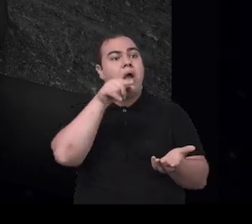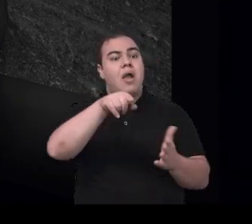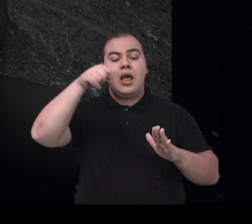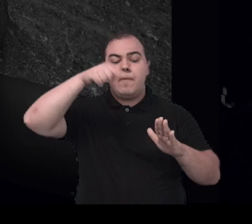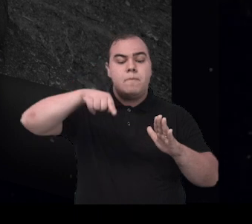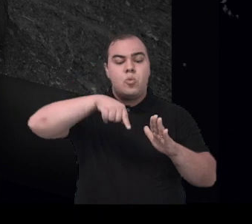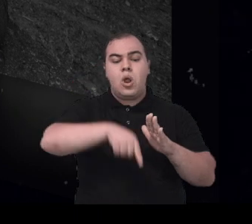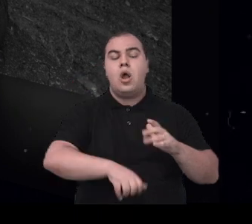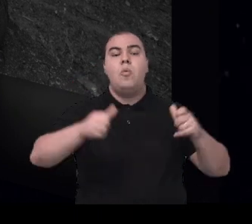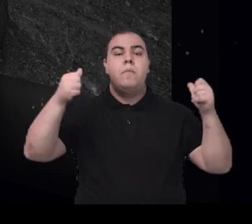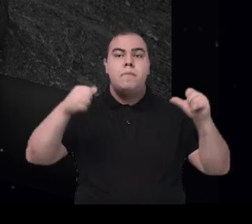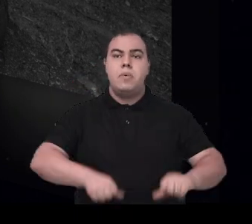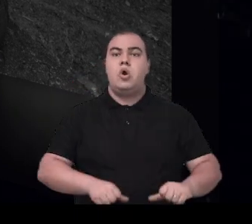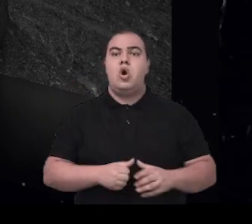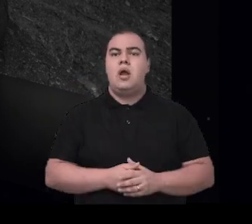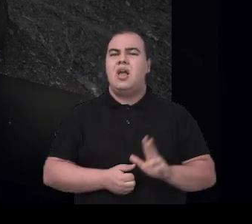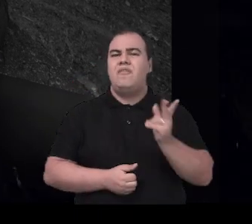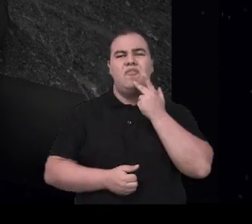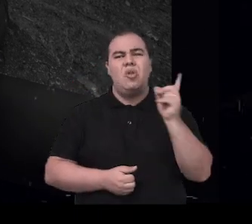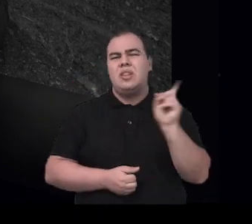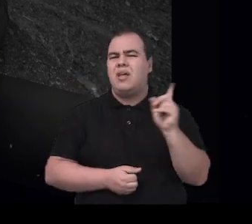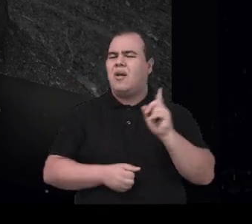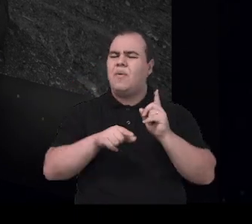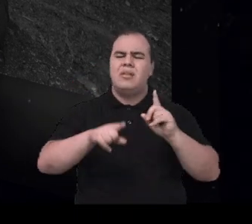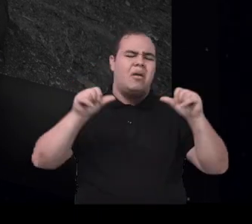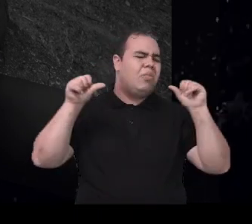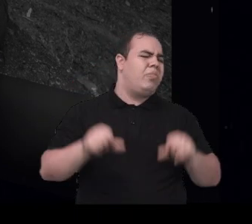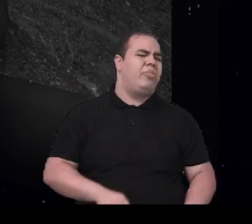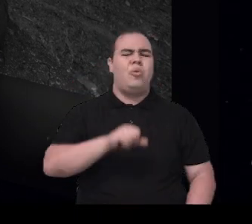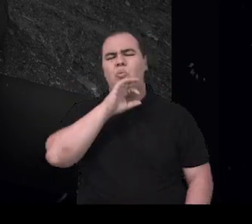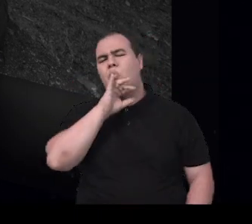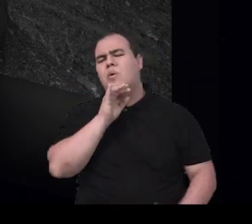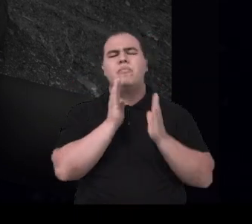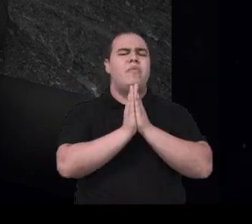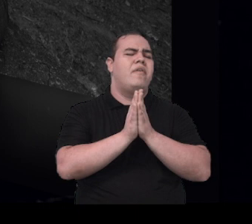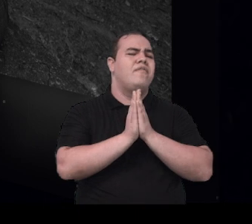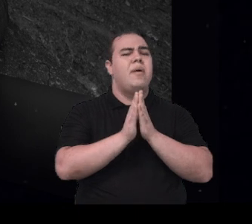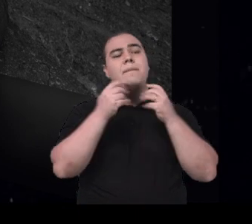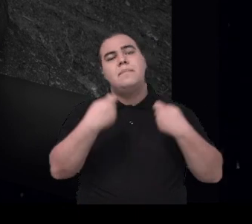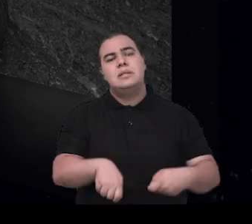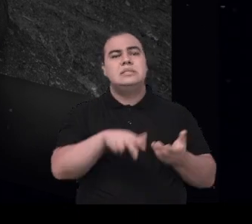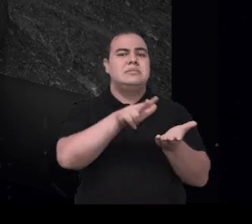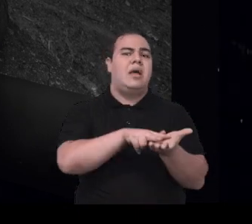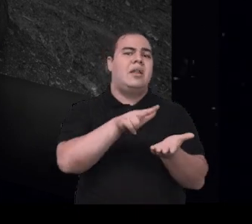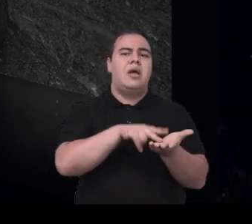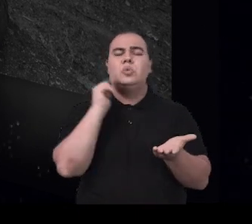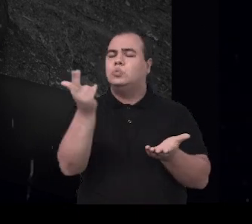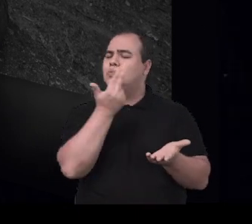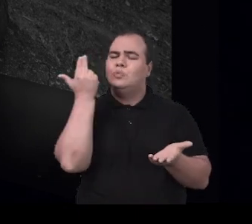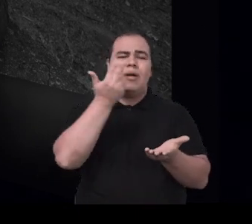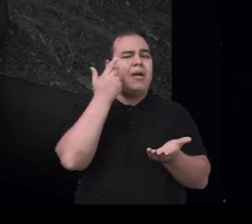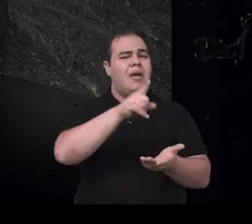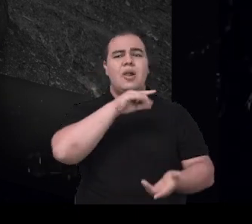tá no buraco. E aí eles falando: não, mas ele tá no buraco, vocês precisam ir, vocês precisam internar, não tem mais